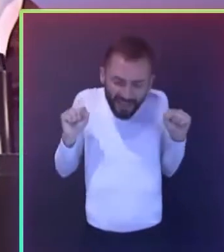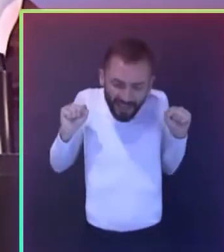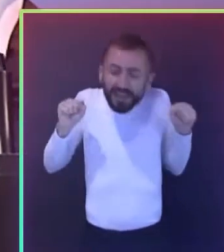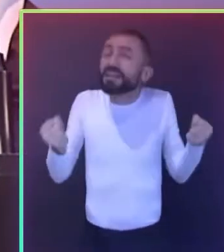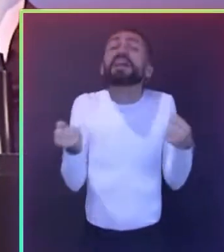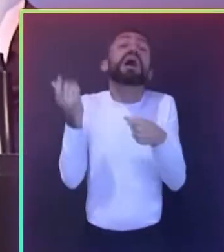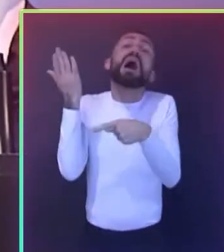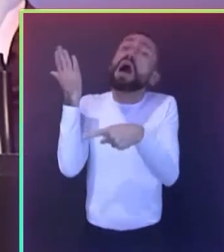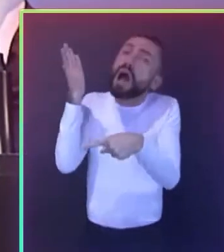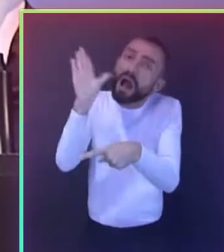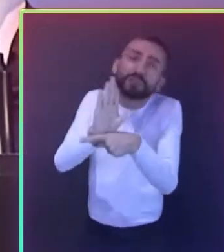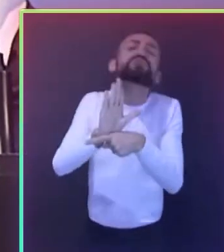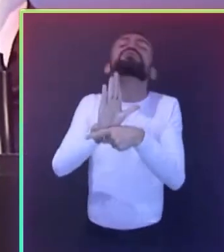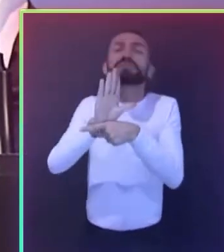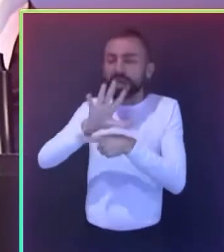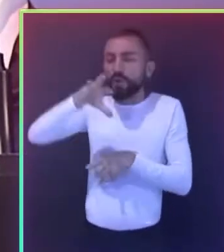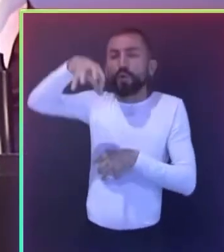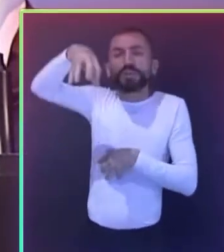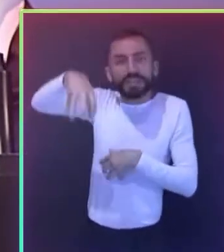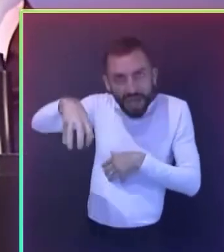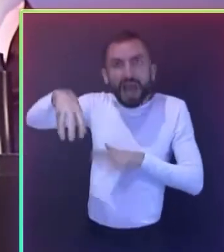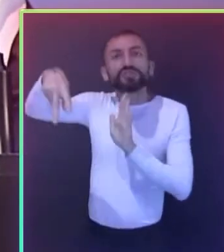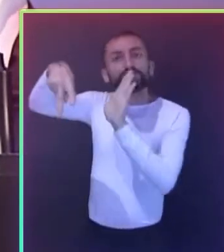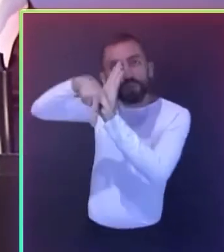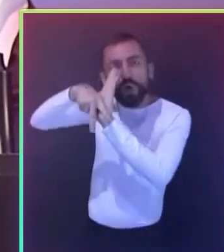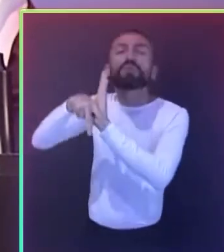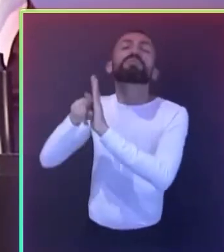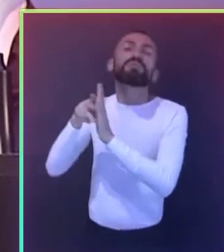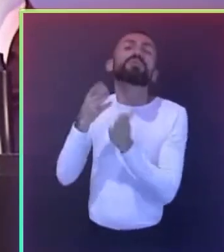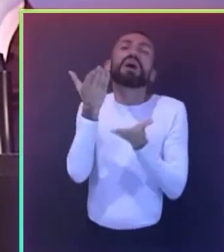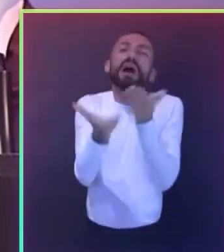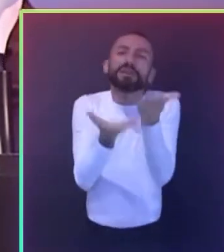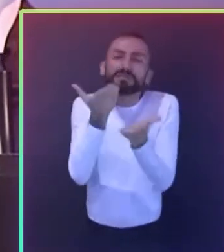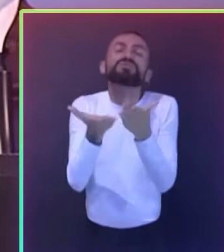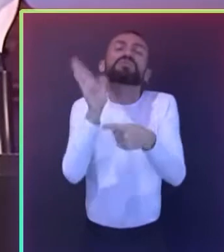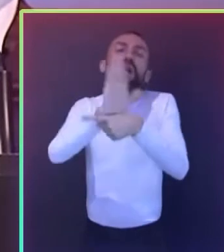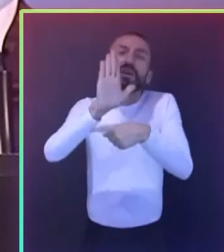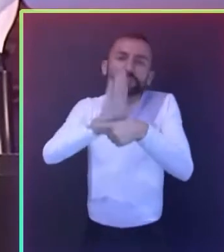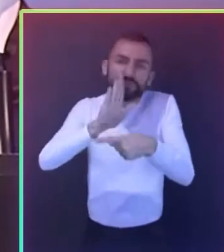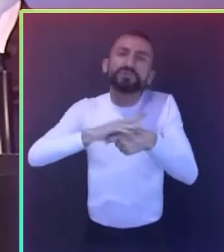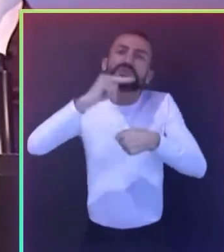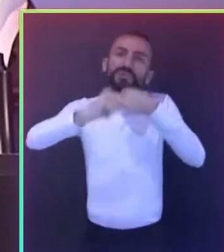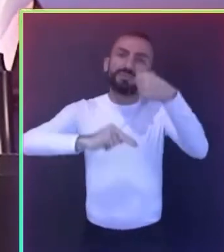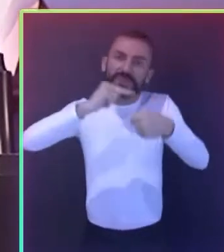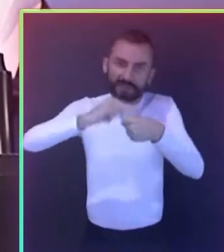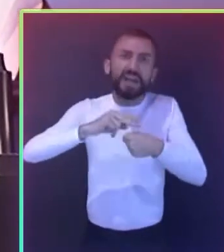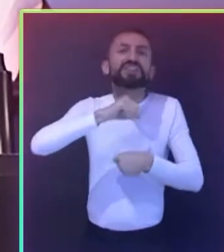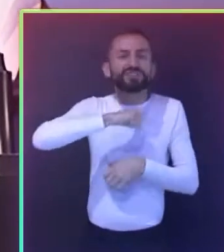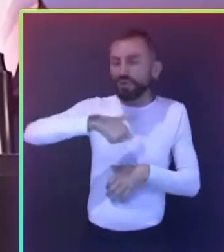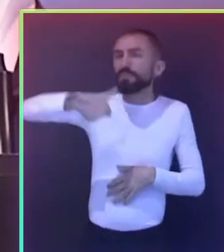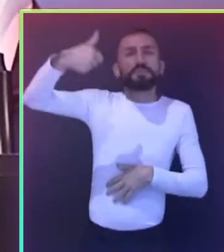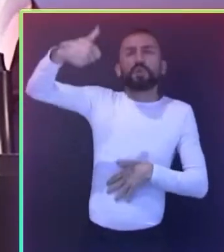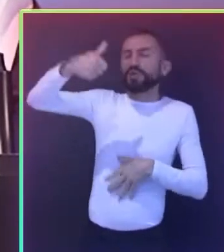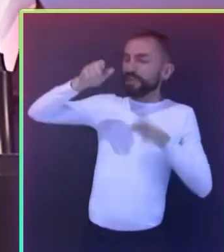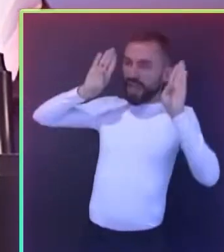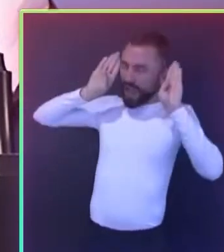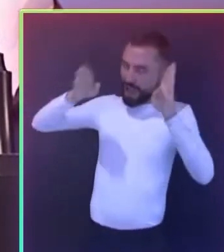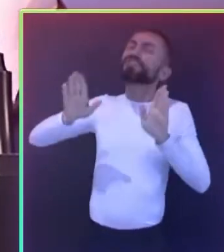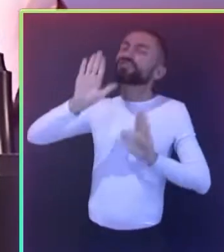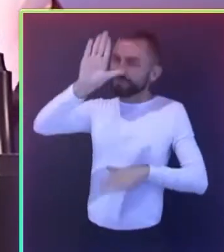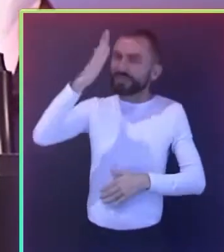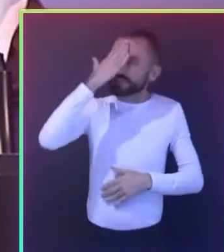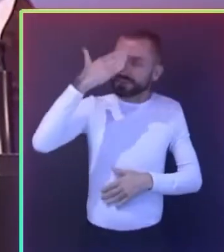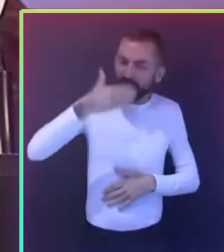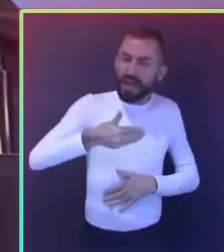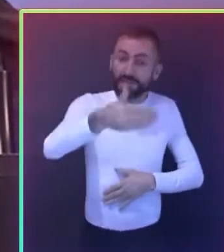em prol das suas unidades em prol da nossa universidade terão em atenção e prioridade agradeço a